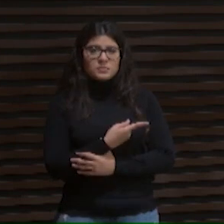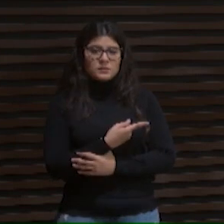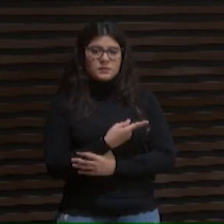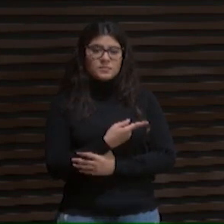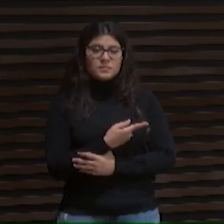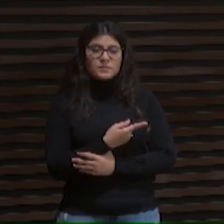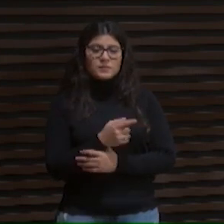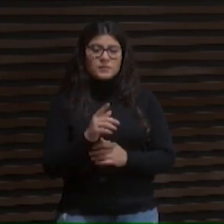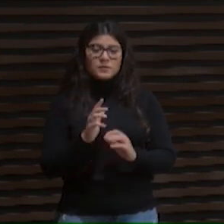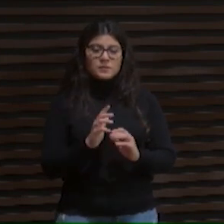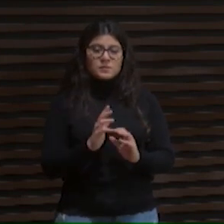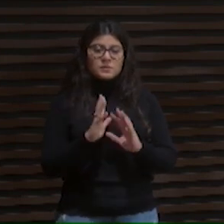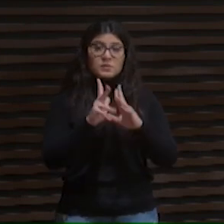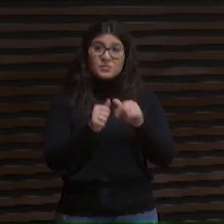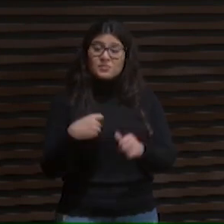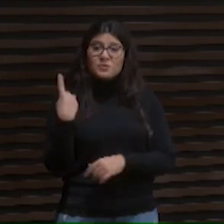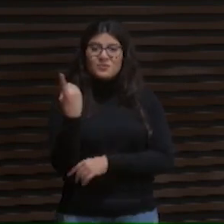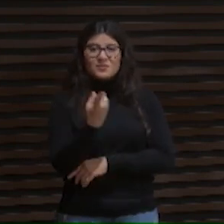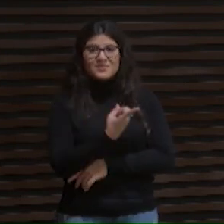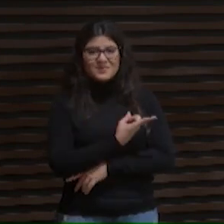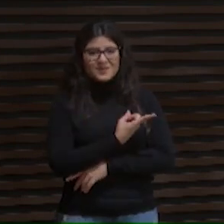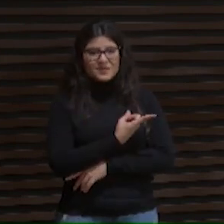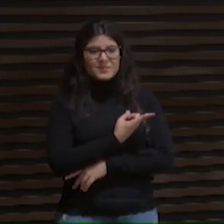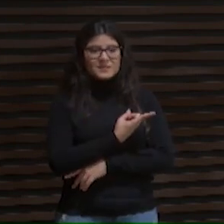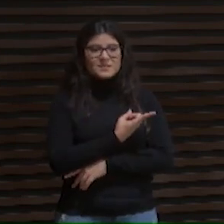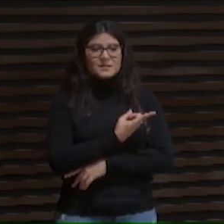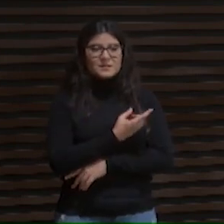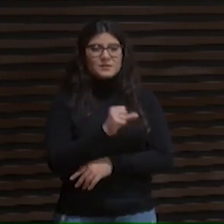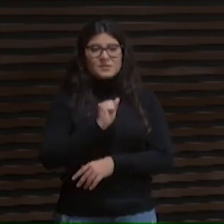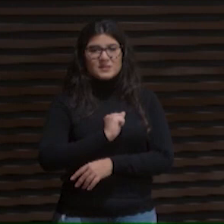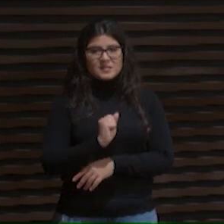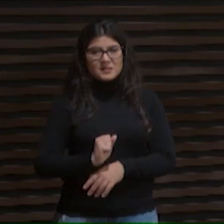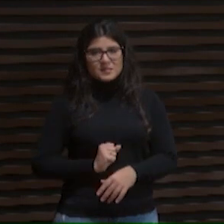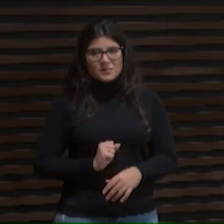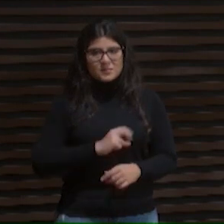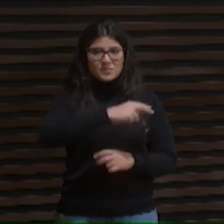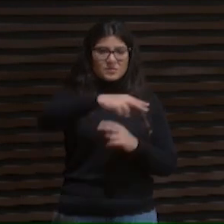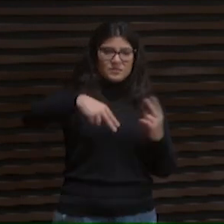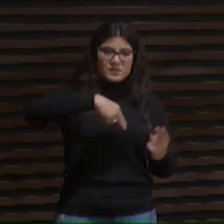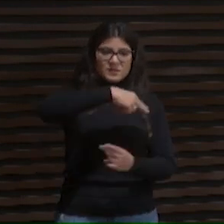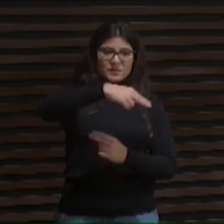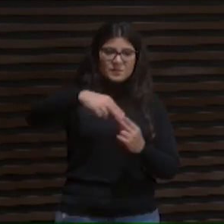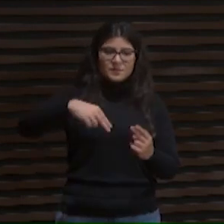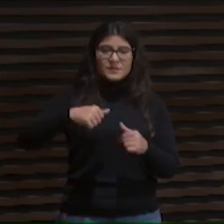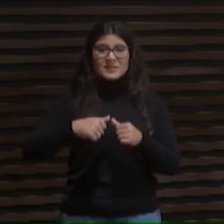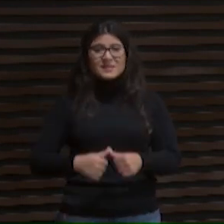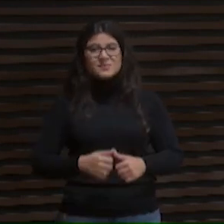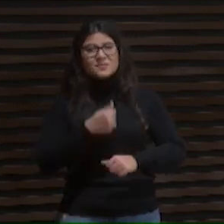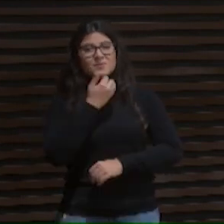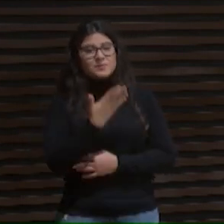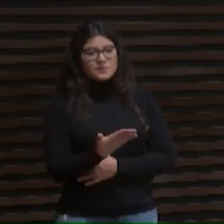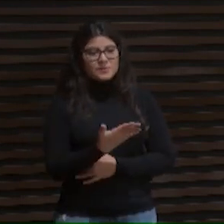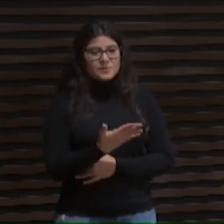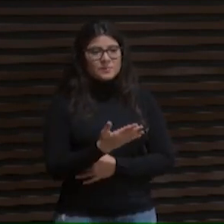a todos nós recai o sacerdócio universal. Isso foi muito bom,